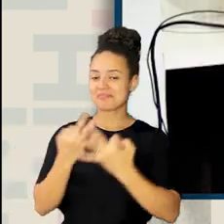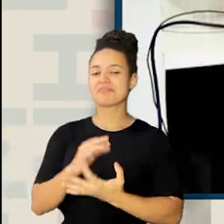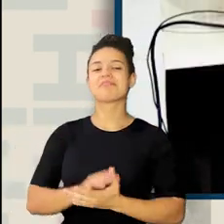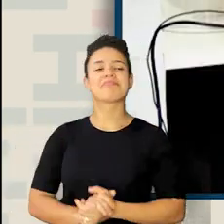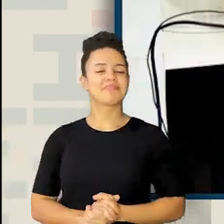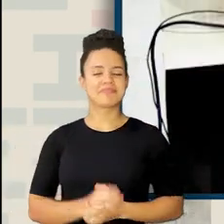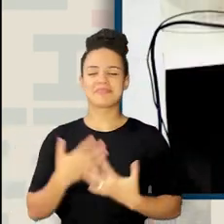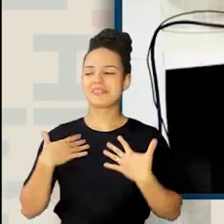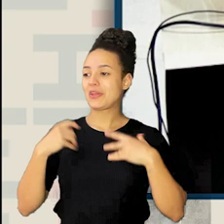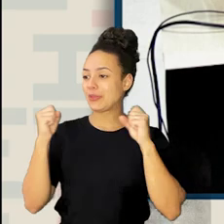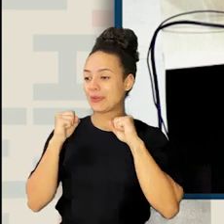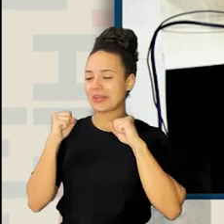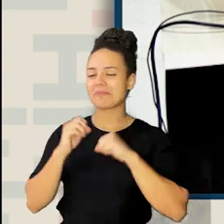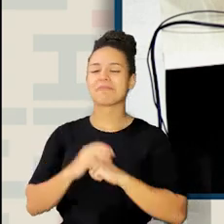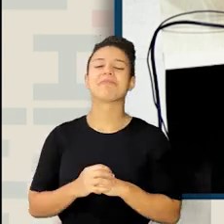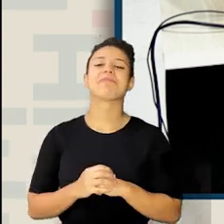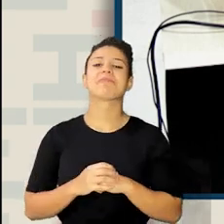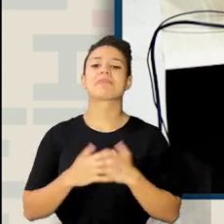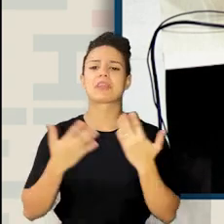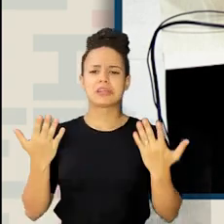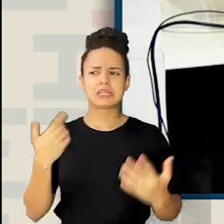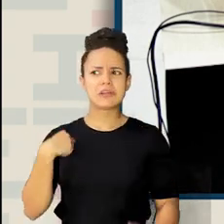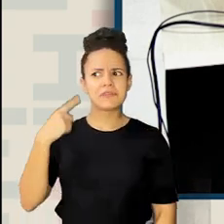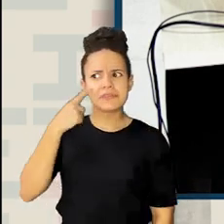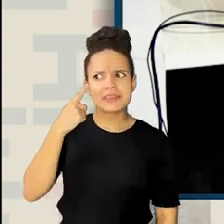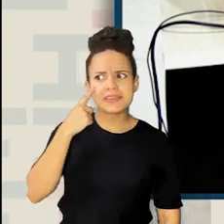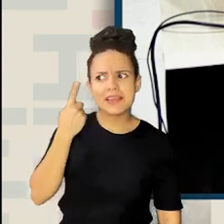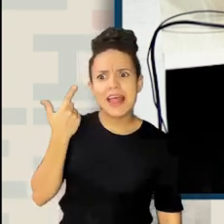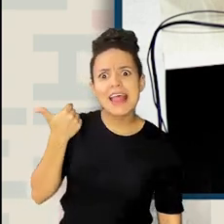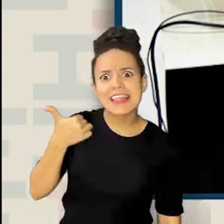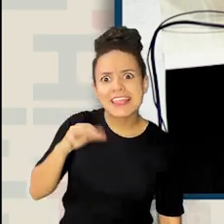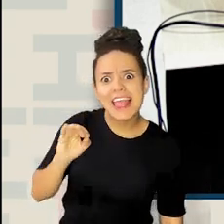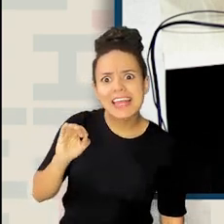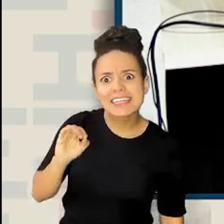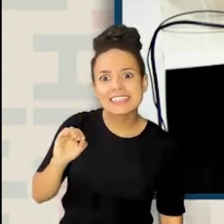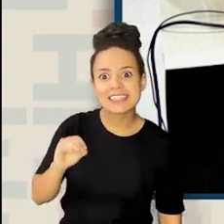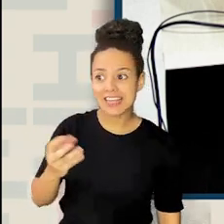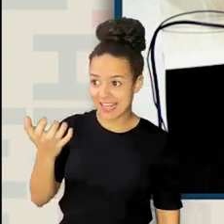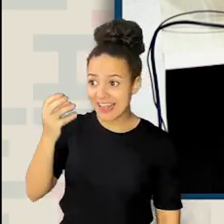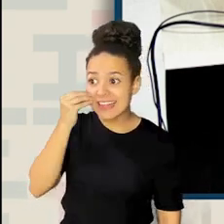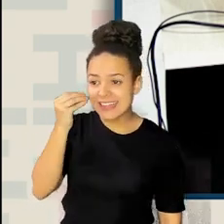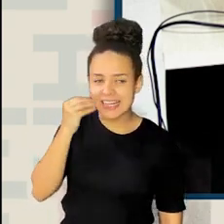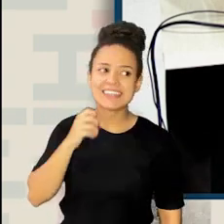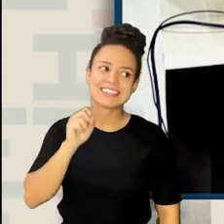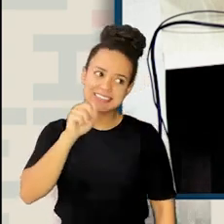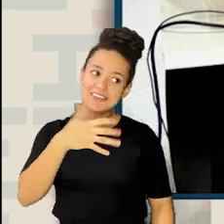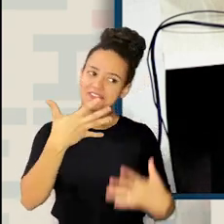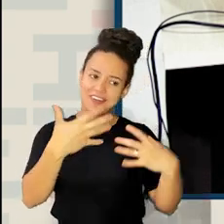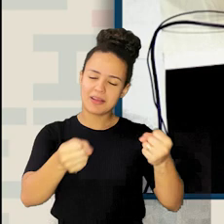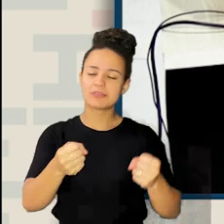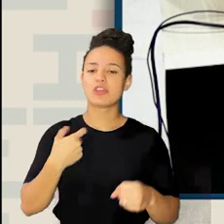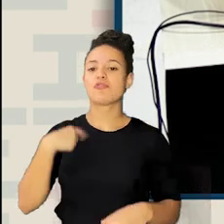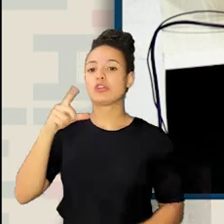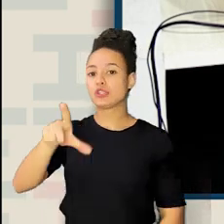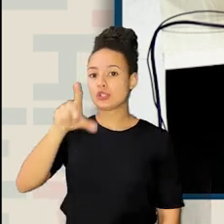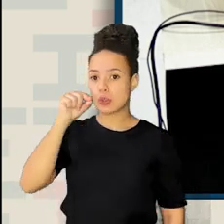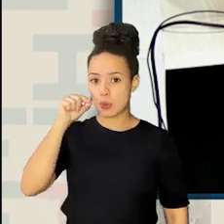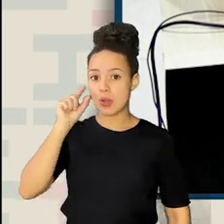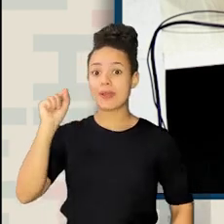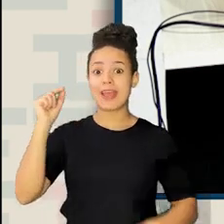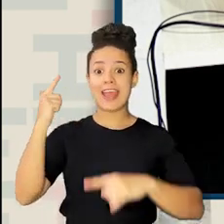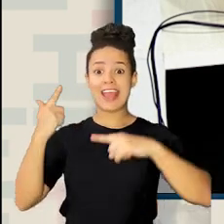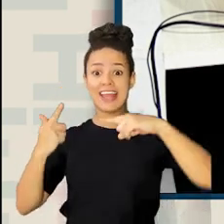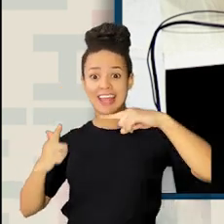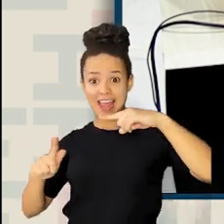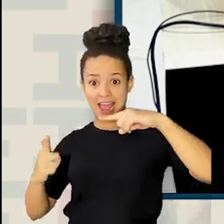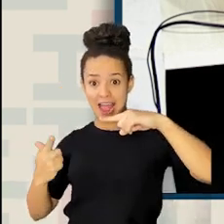Perfeito! Adorei! Agora, será que a gente consegue com 10? Quer tentar com 10? Vamos tentar. Eu vou escolher uma nota grave